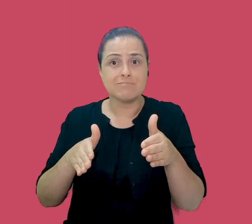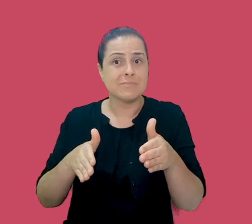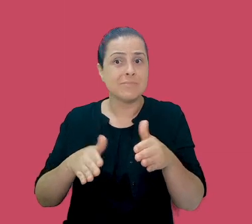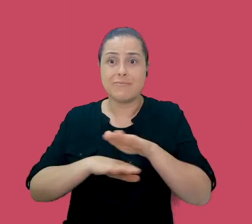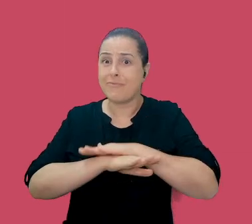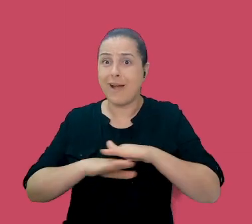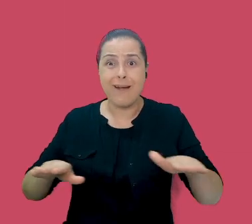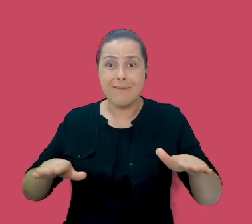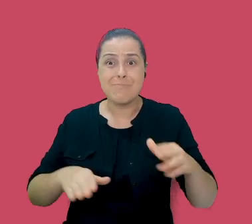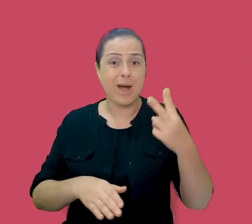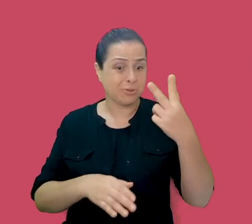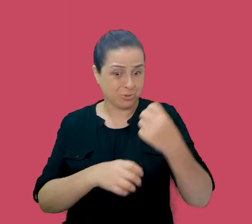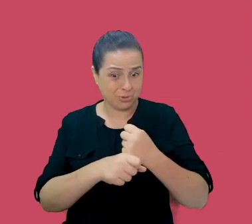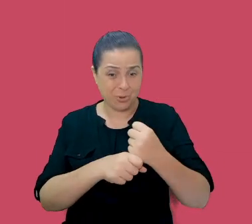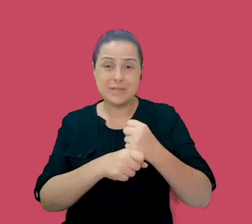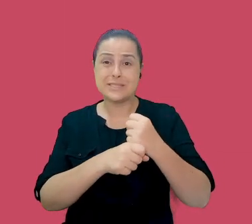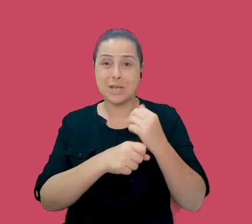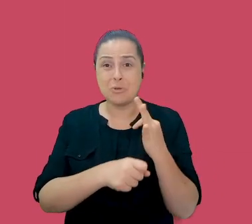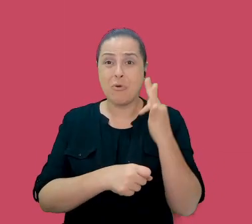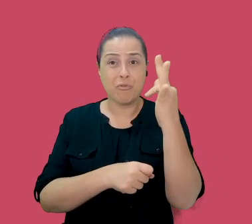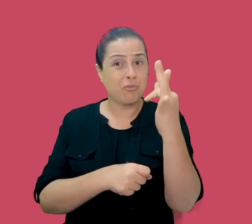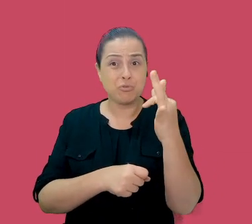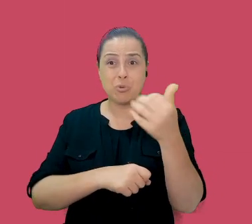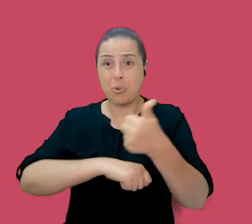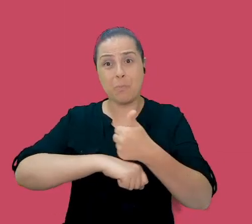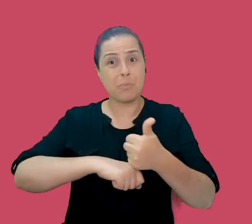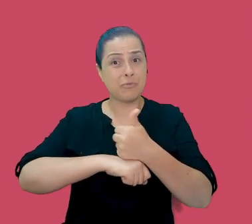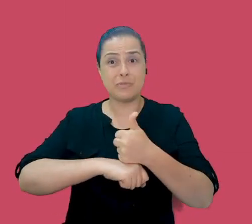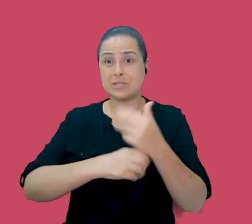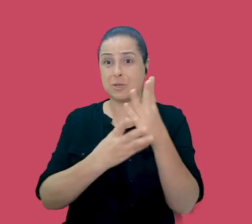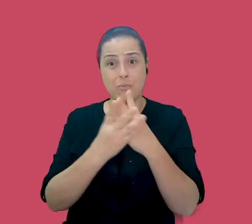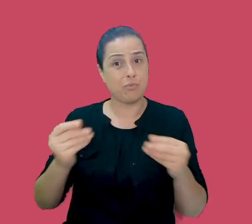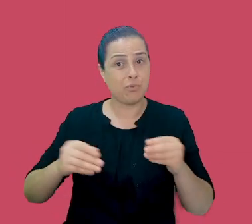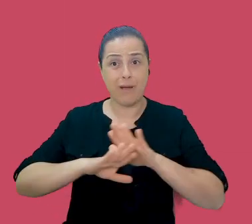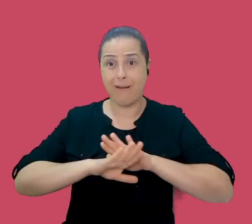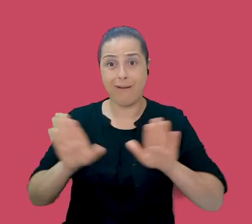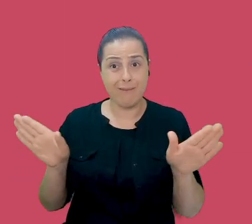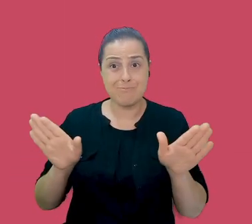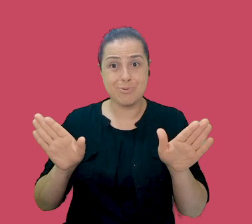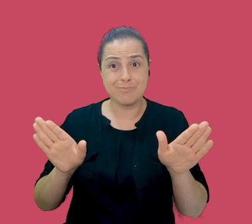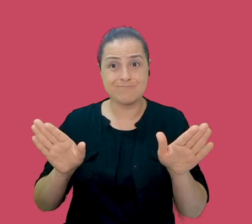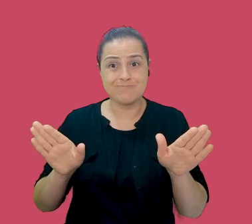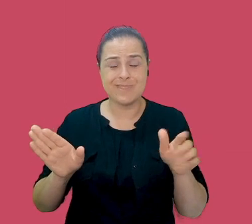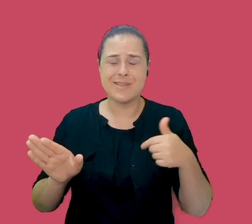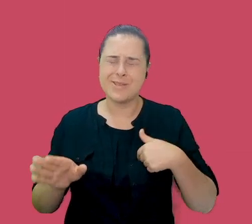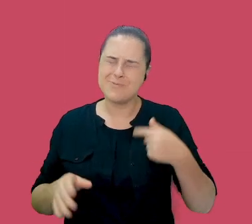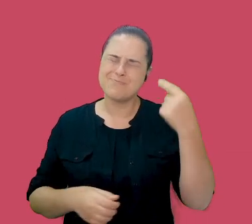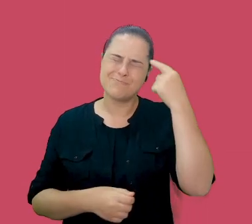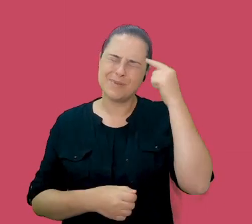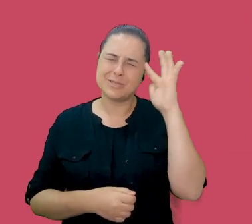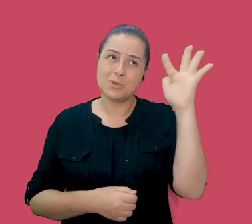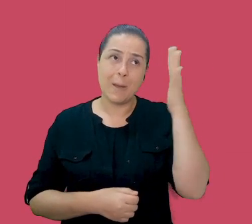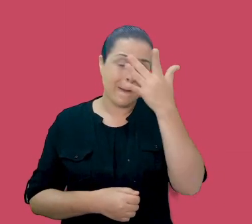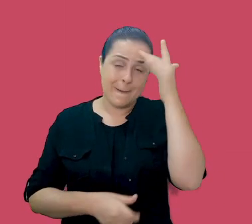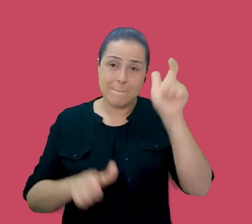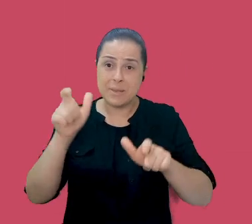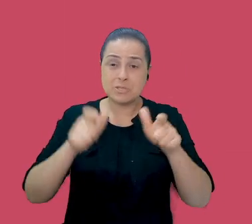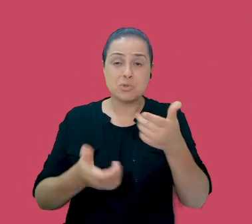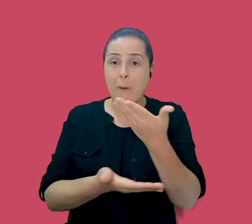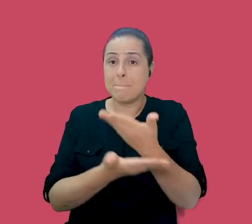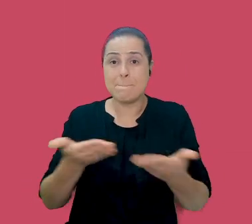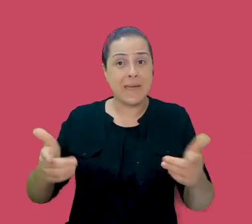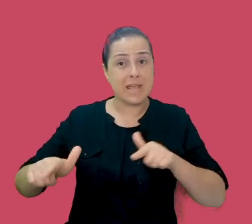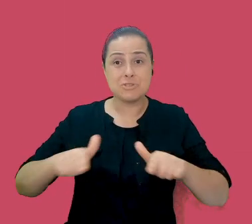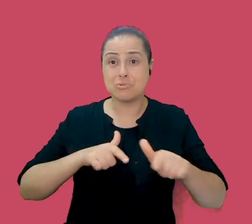não vai ter mais, sabe? Então, assim, outra coisa essa é uma das outras coisas que me assusta, né? É a quantidade de pessoas que vão perder emprego se não